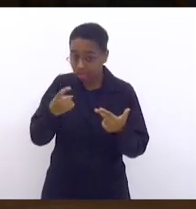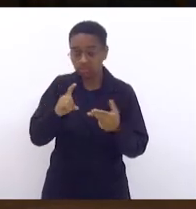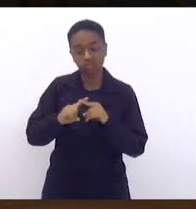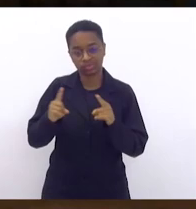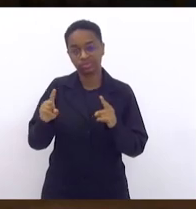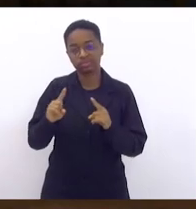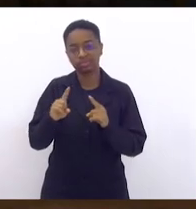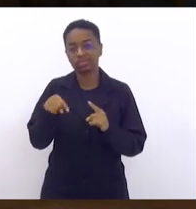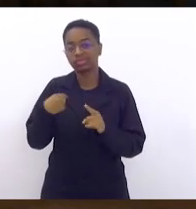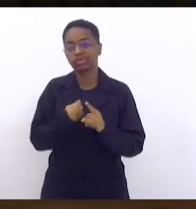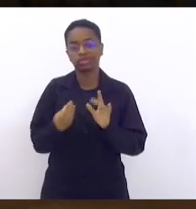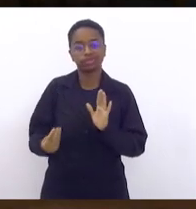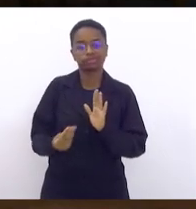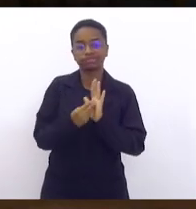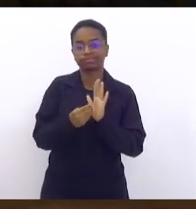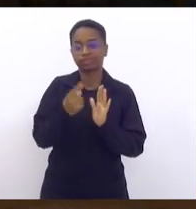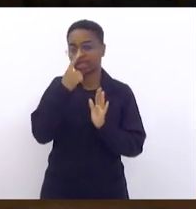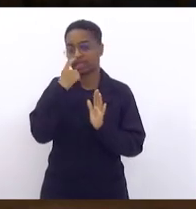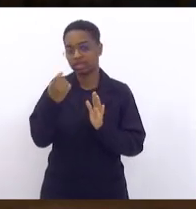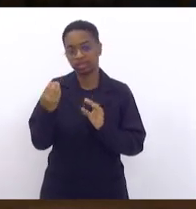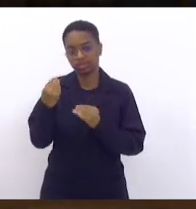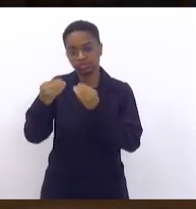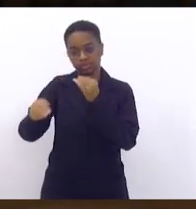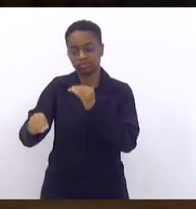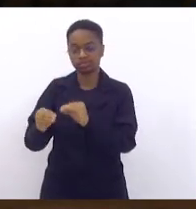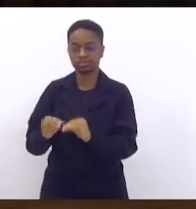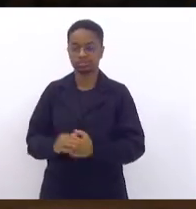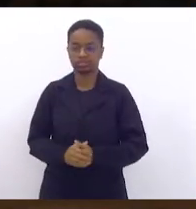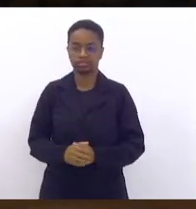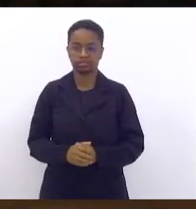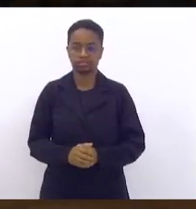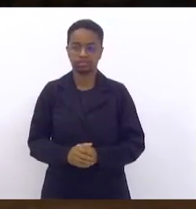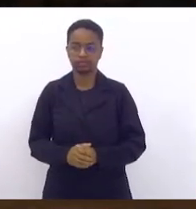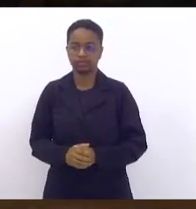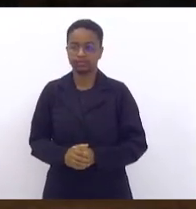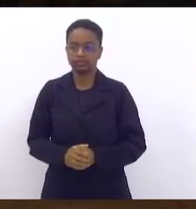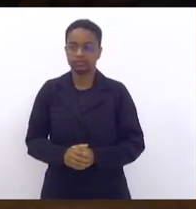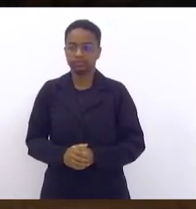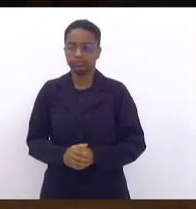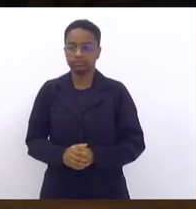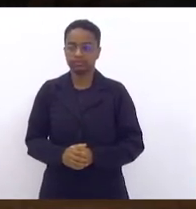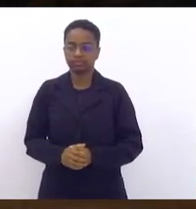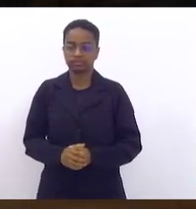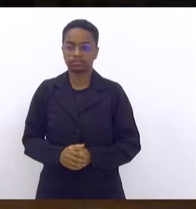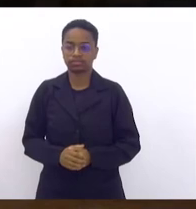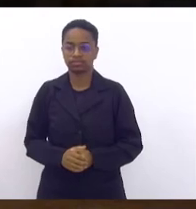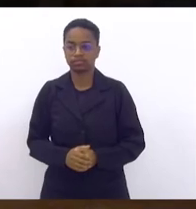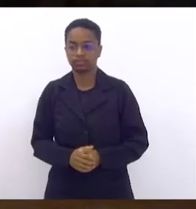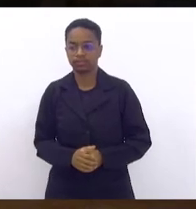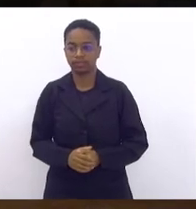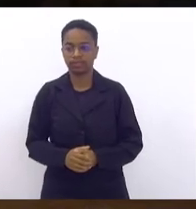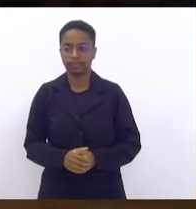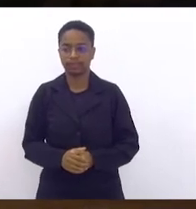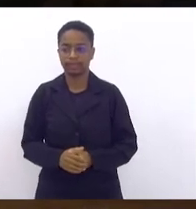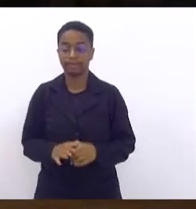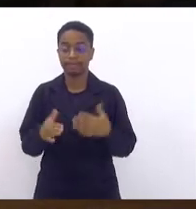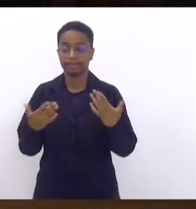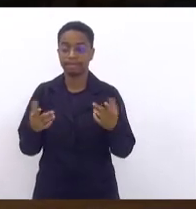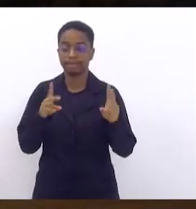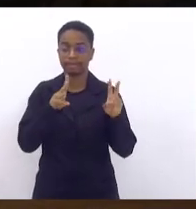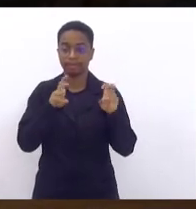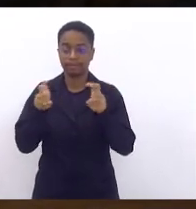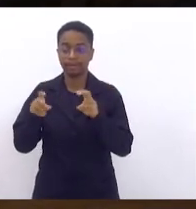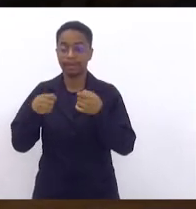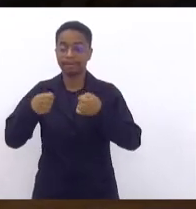muita coisa que é emprego que já foi colocada aqui então Essas matérias ainda precisam